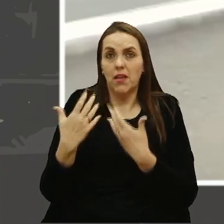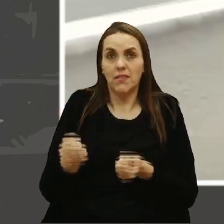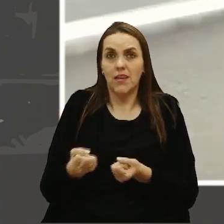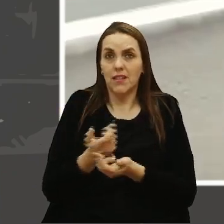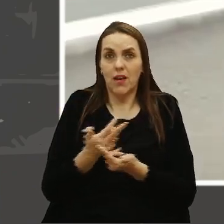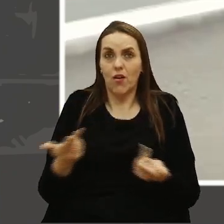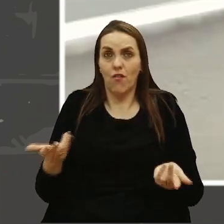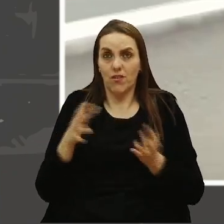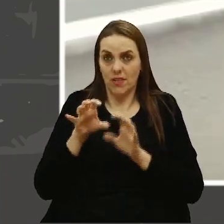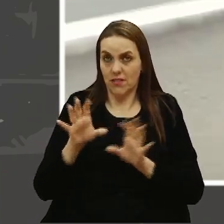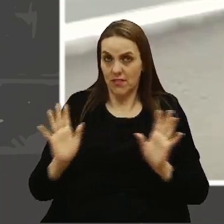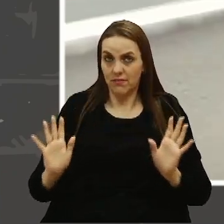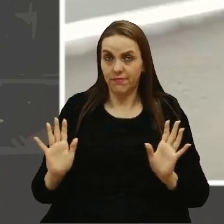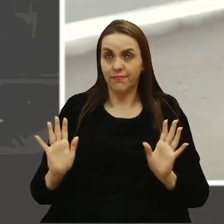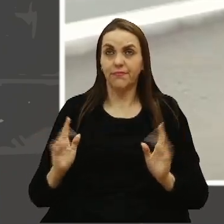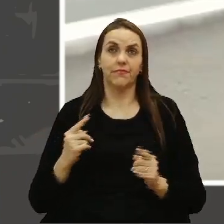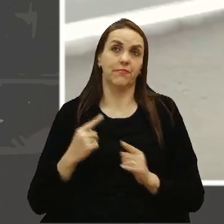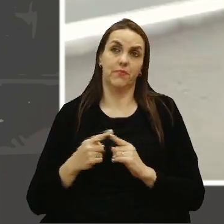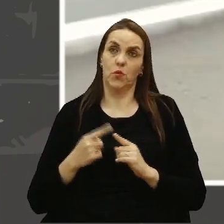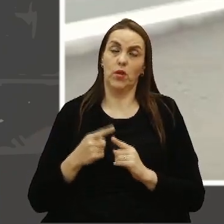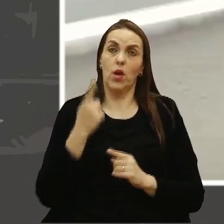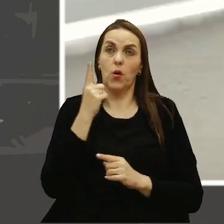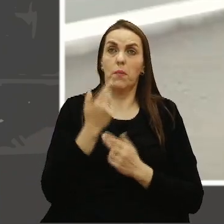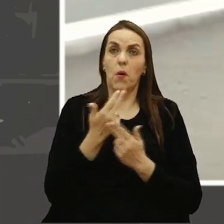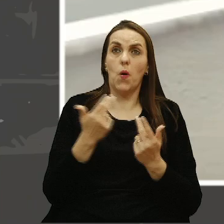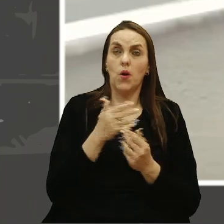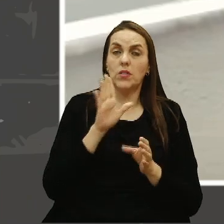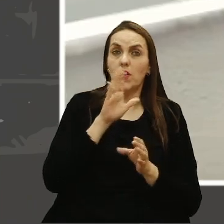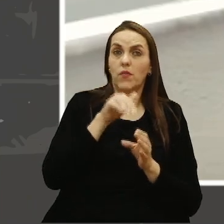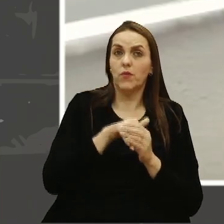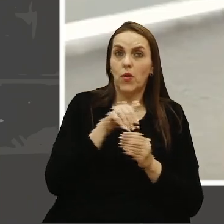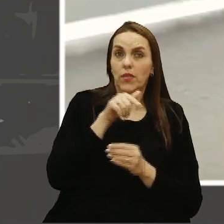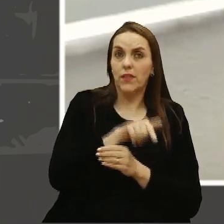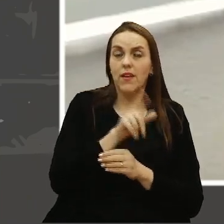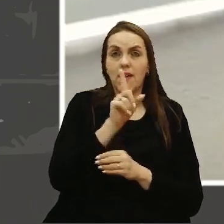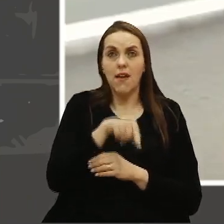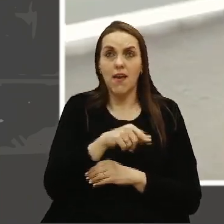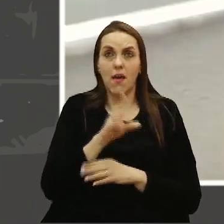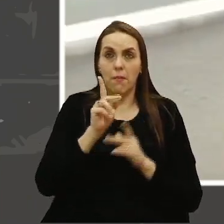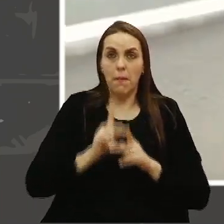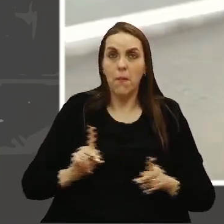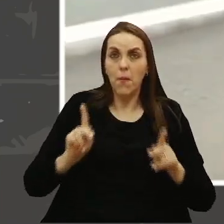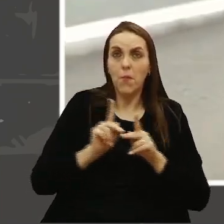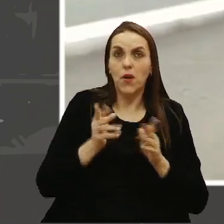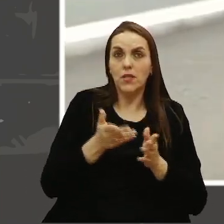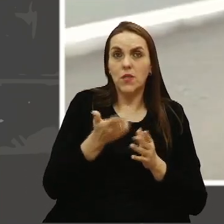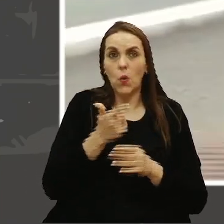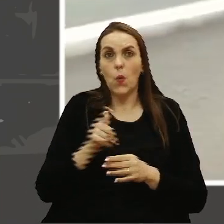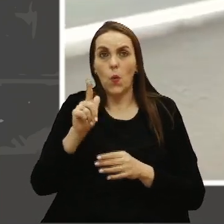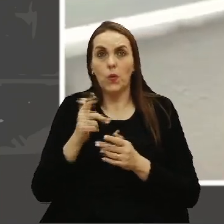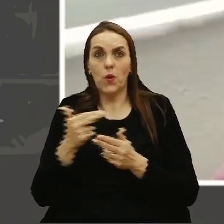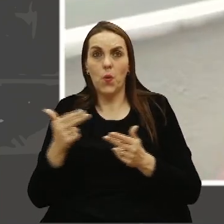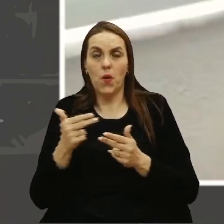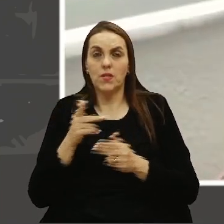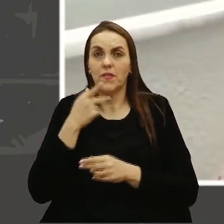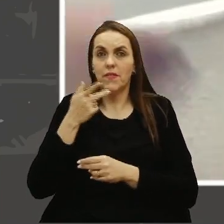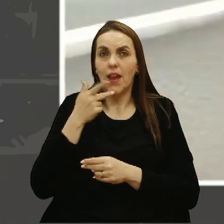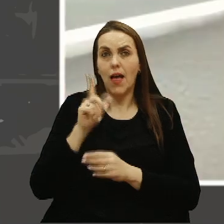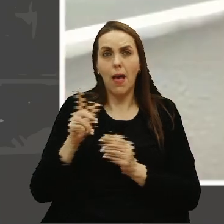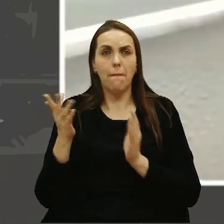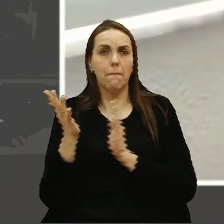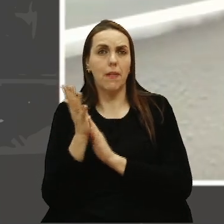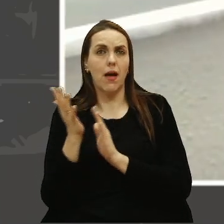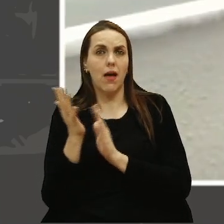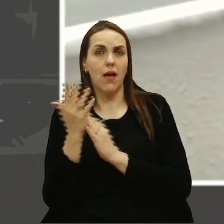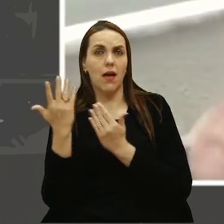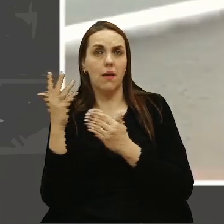coisa, porque uma coisa é a gente votar numa coisa que é para a população, outra coisa é dizer e dar parabéns para